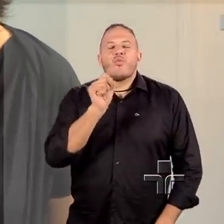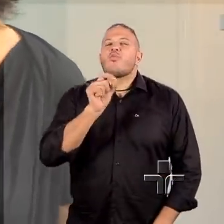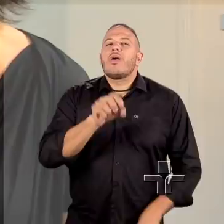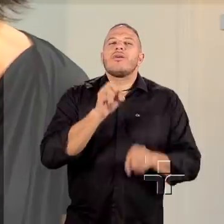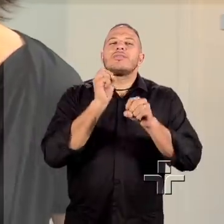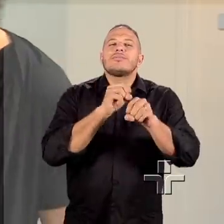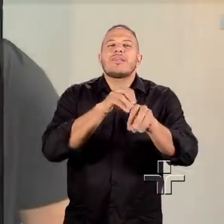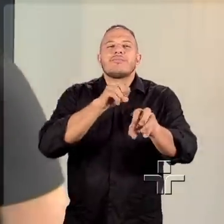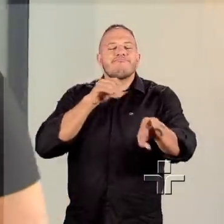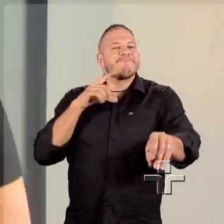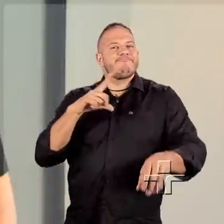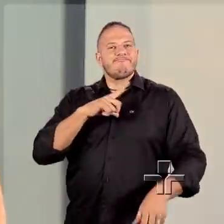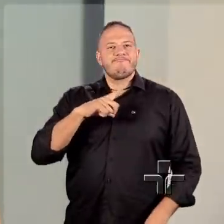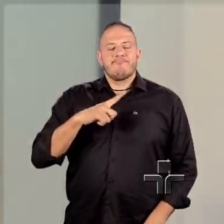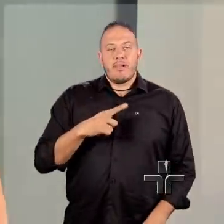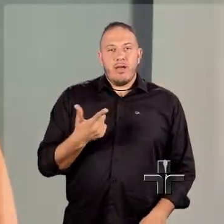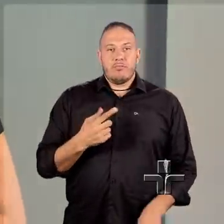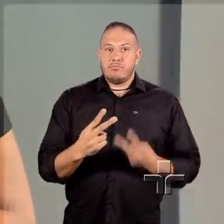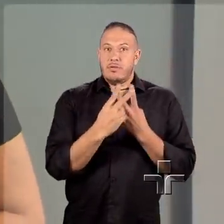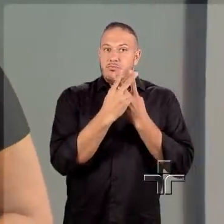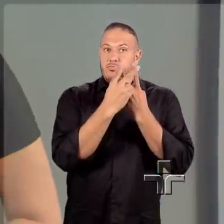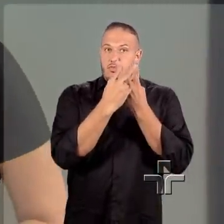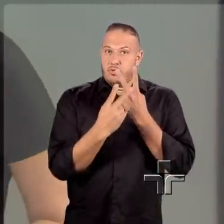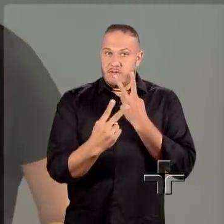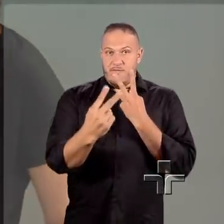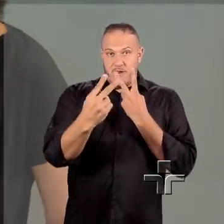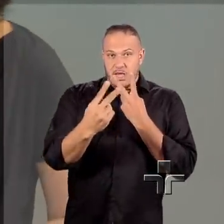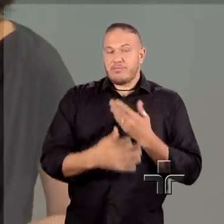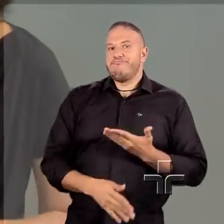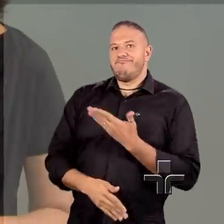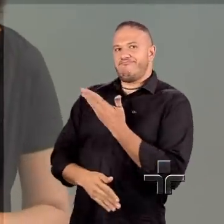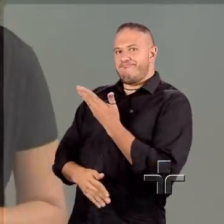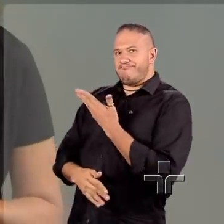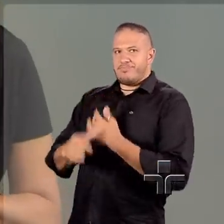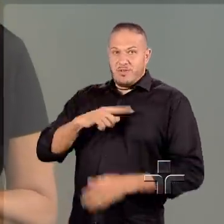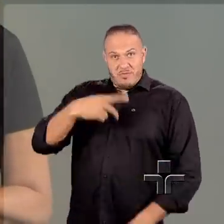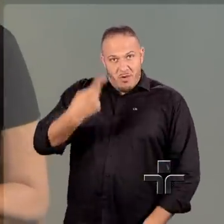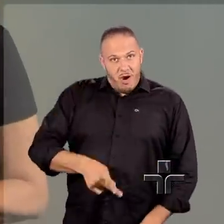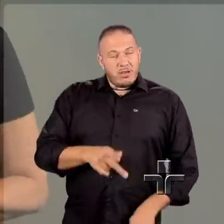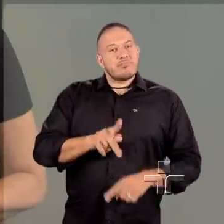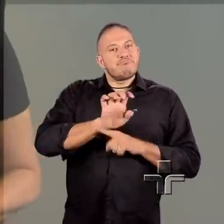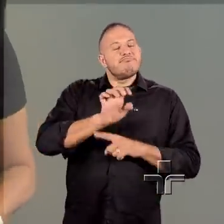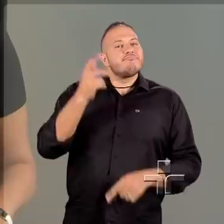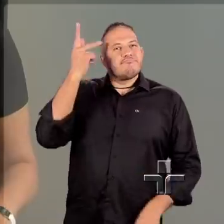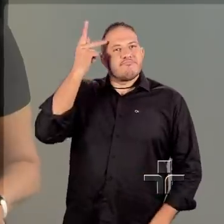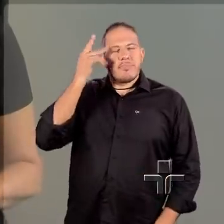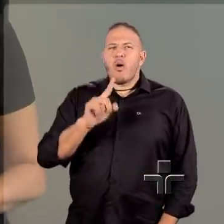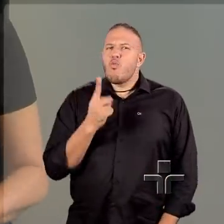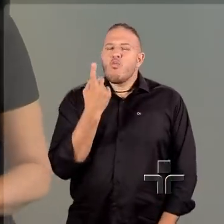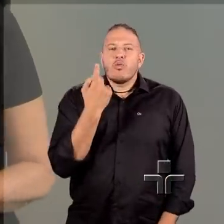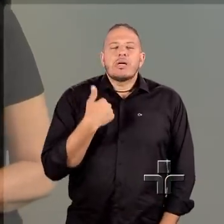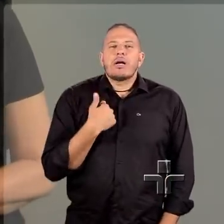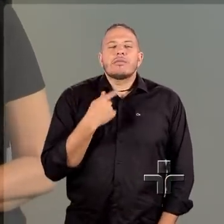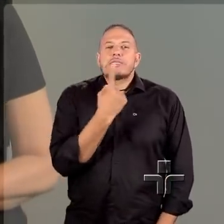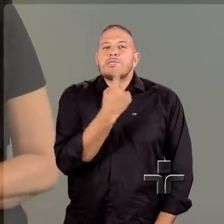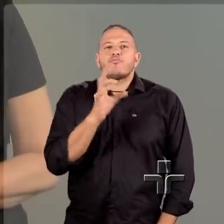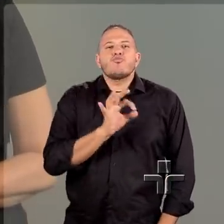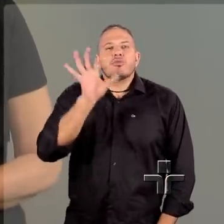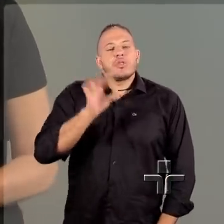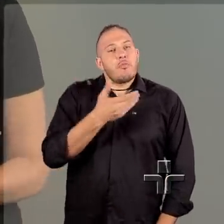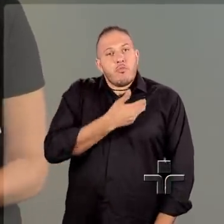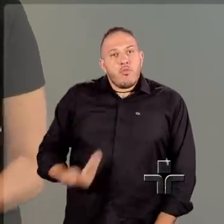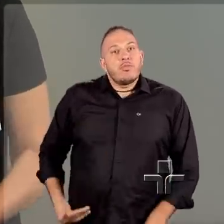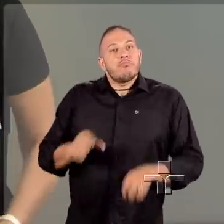ensino à distância. A Univesp, Universidade Virtual do Estado de São Paulo, única 100% pública à